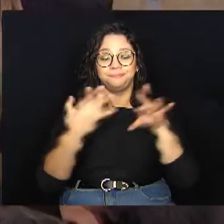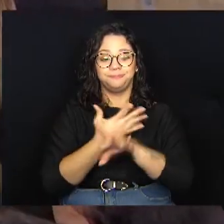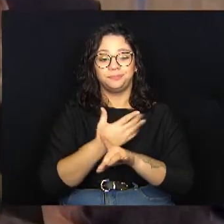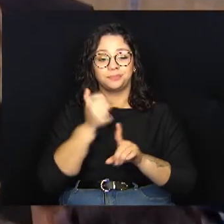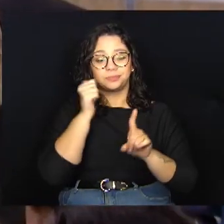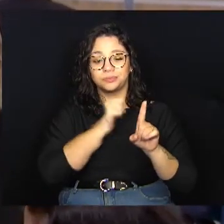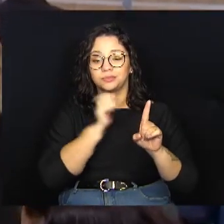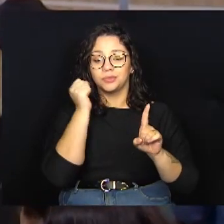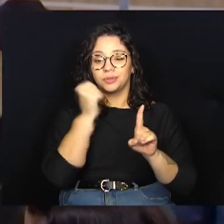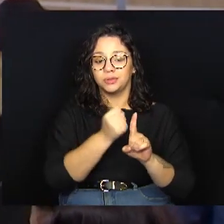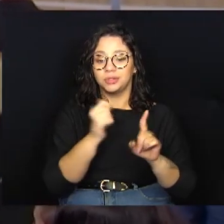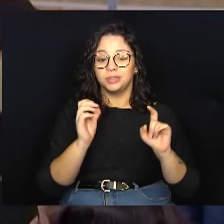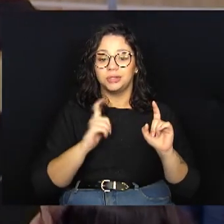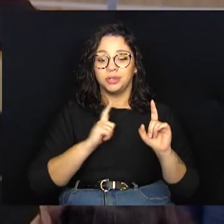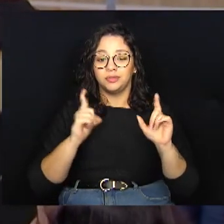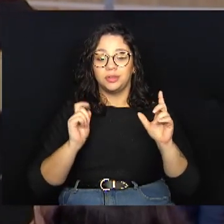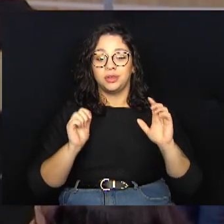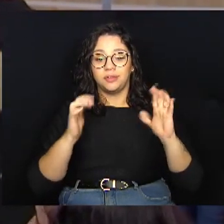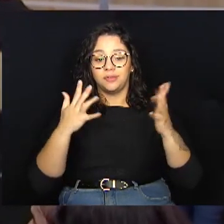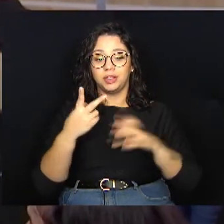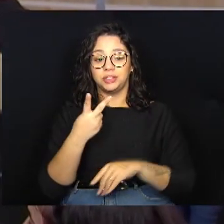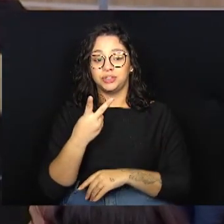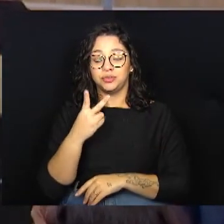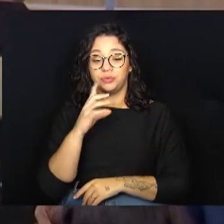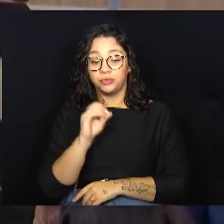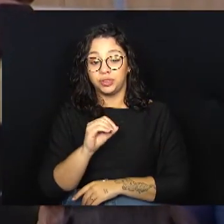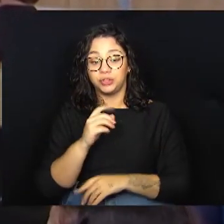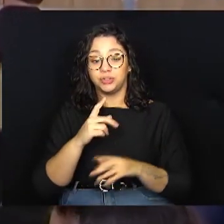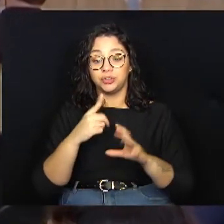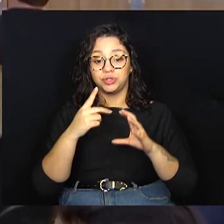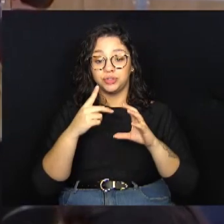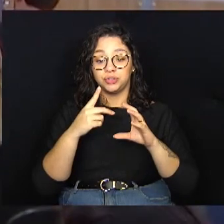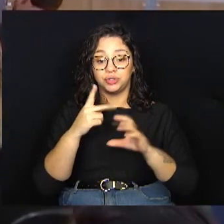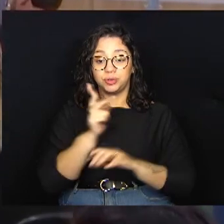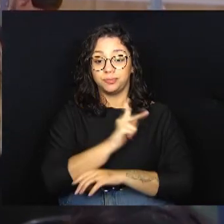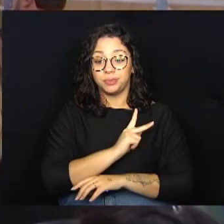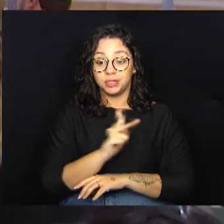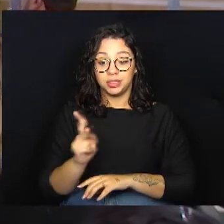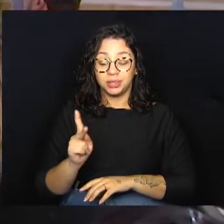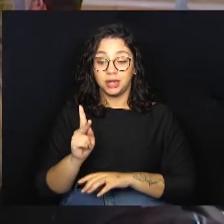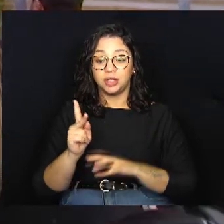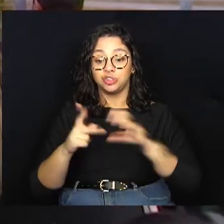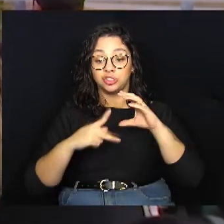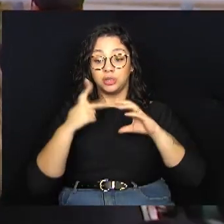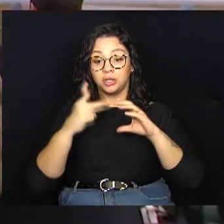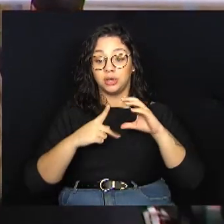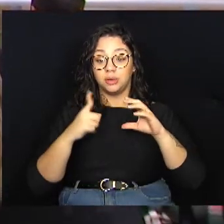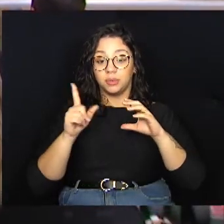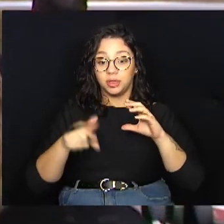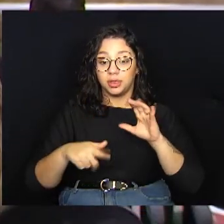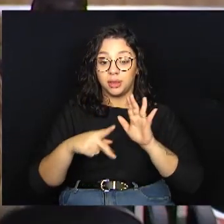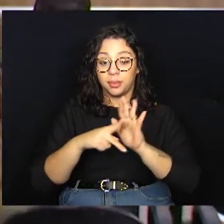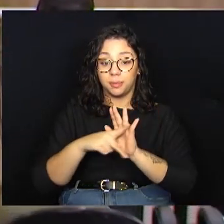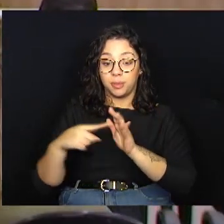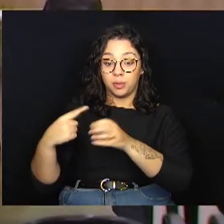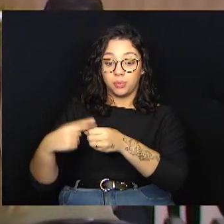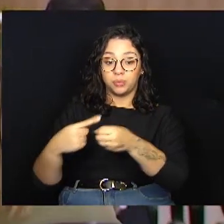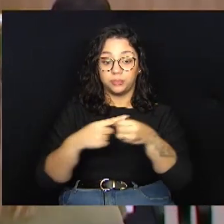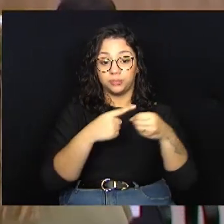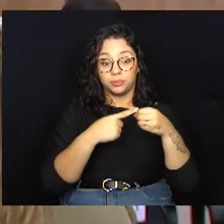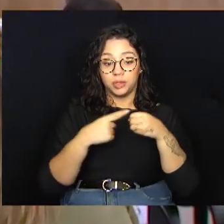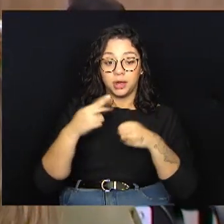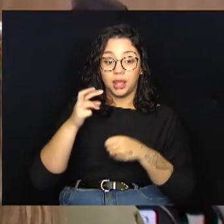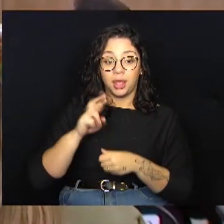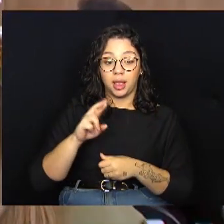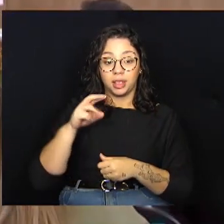feminicídio. O evento reuniu os 20 presidentes das câmaras que compõem a região metropolitana de Campinas, a